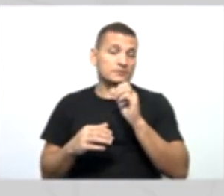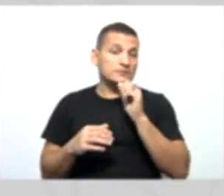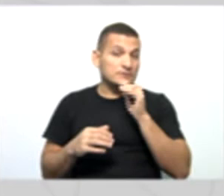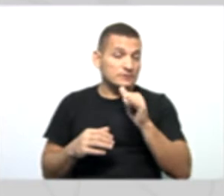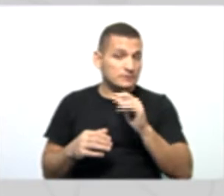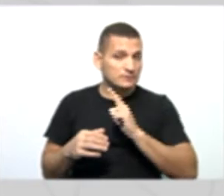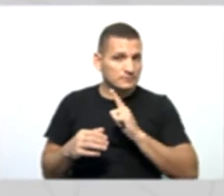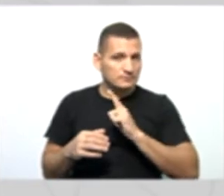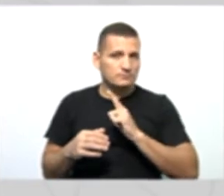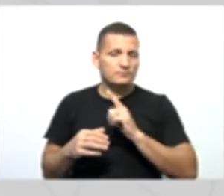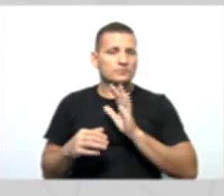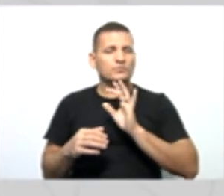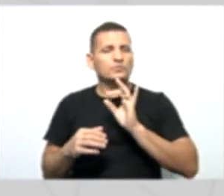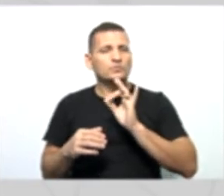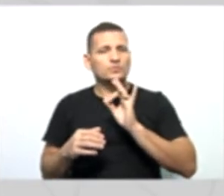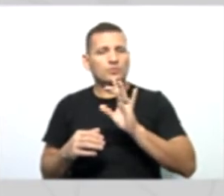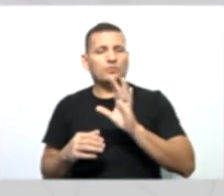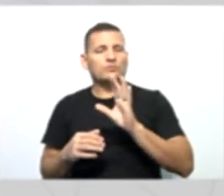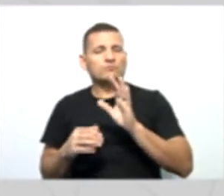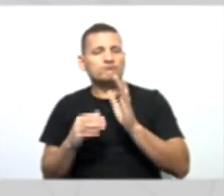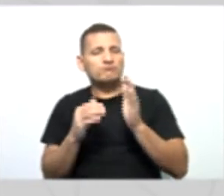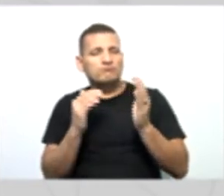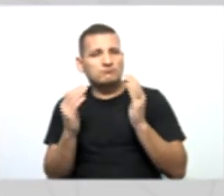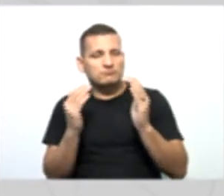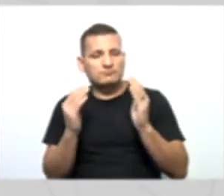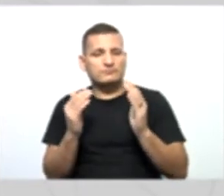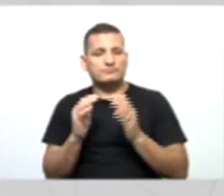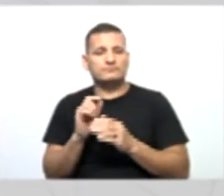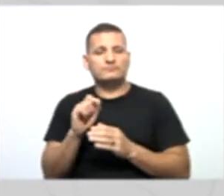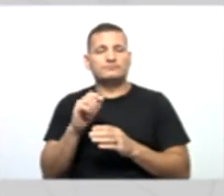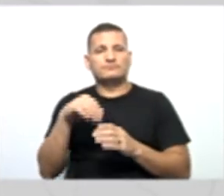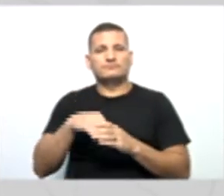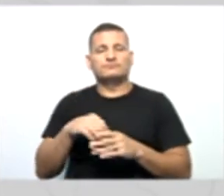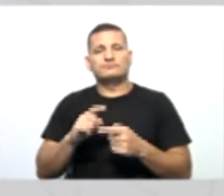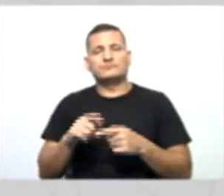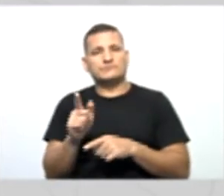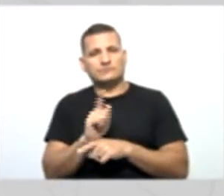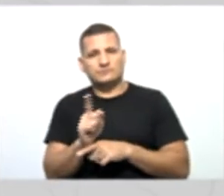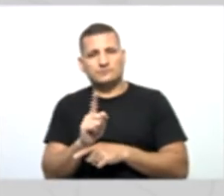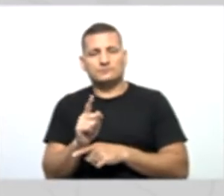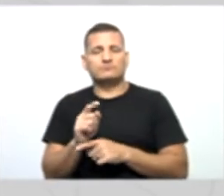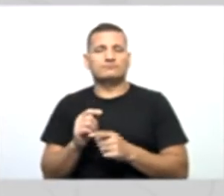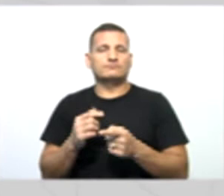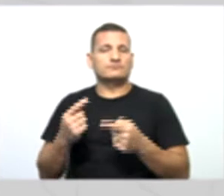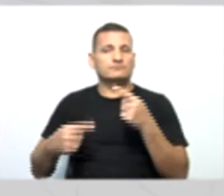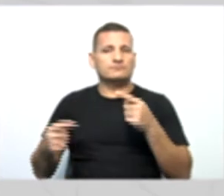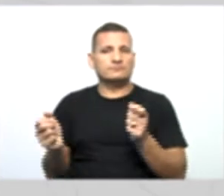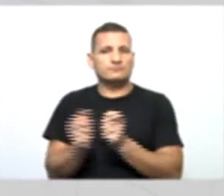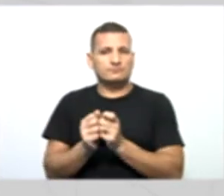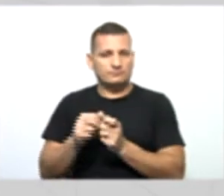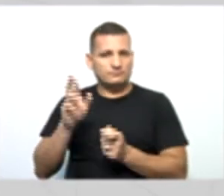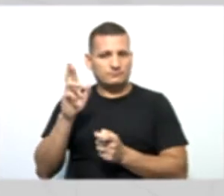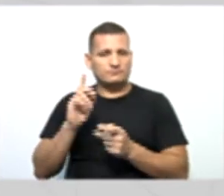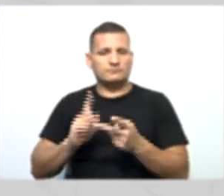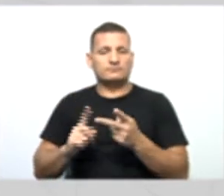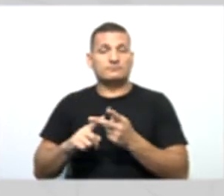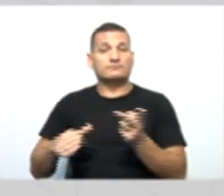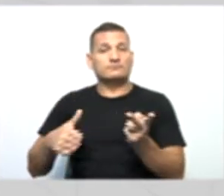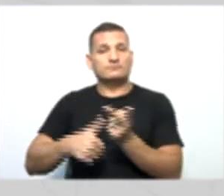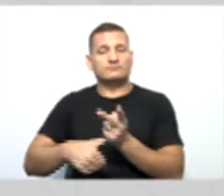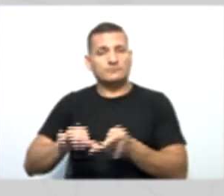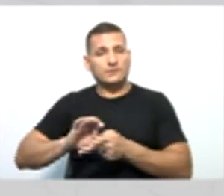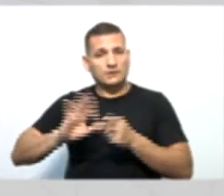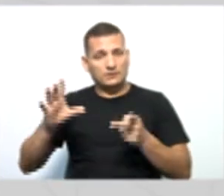uma condição, tá, gente? Só funciona bem se houver gestão democrática, se houver adesão livre e voluntária